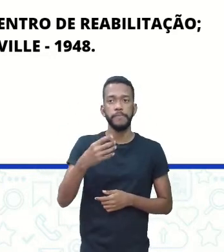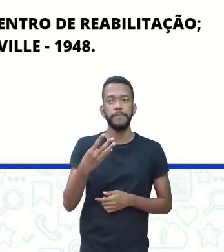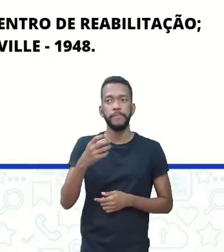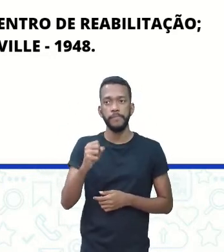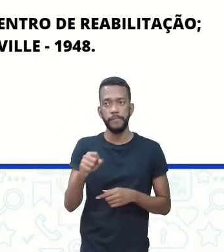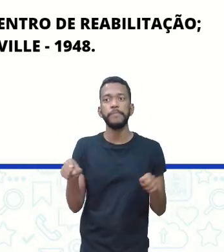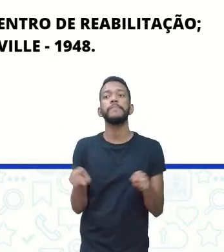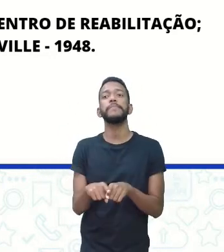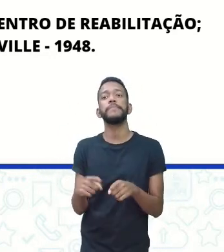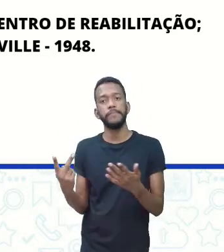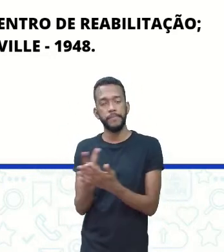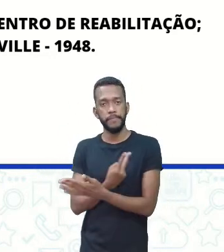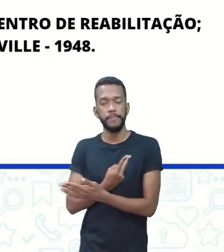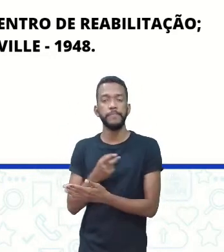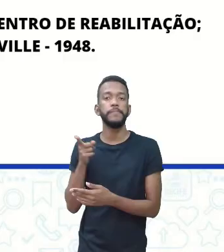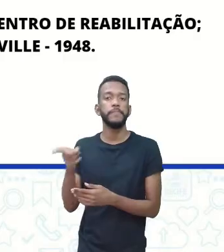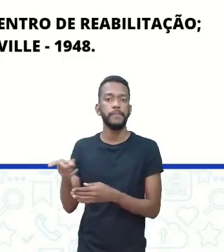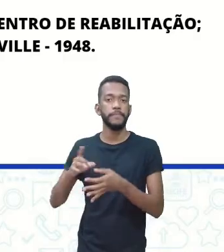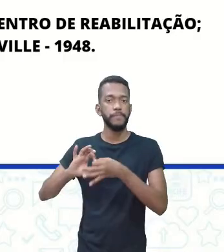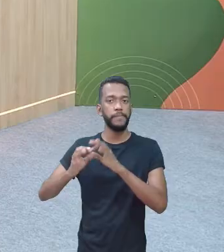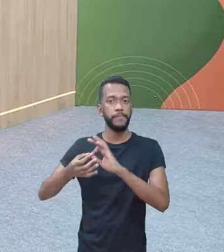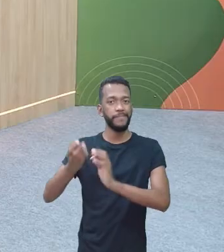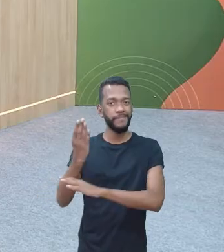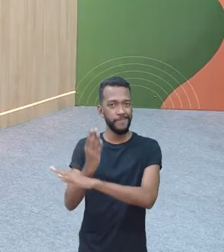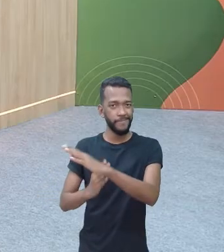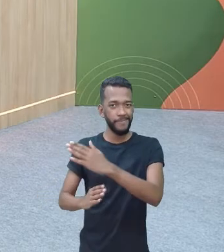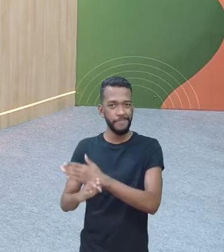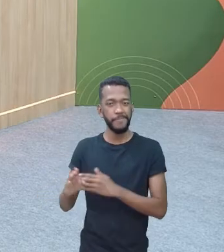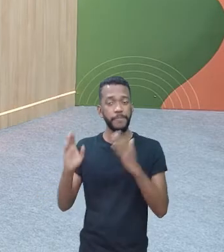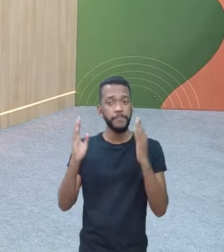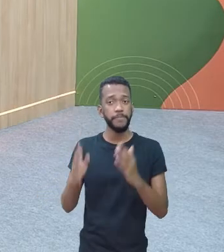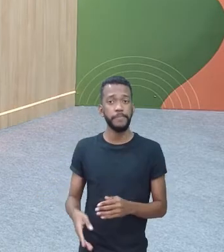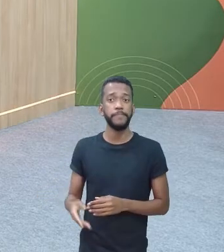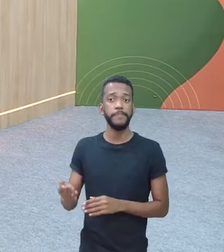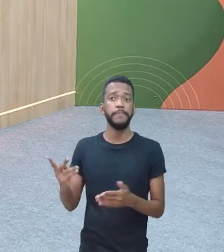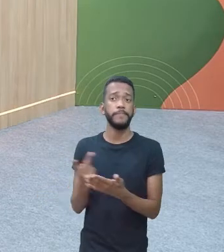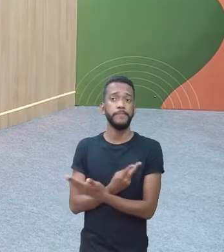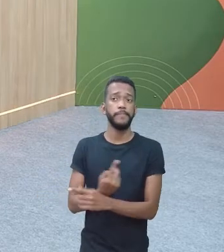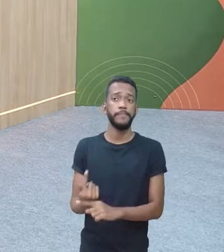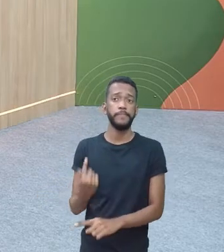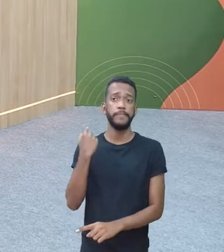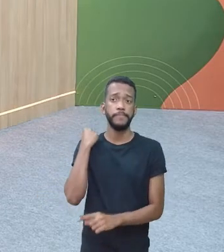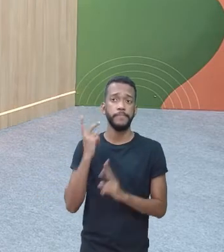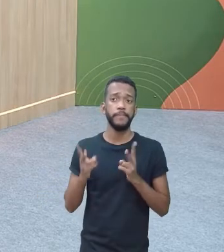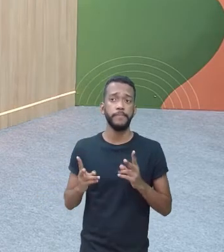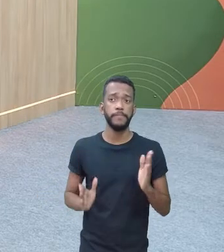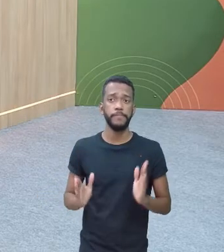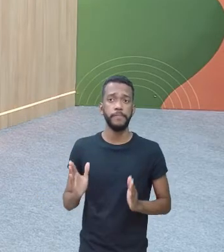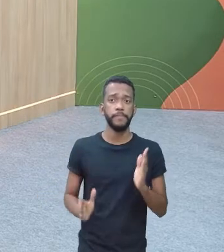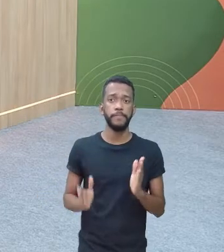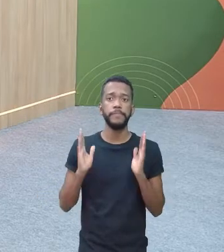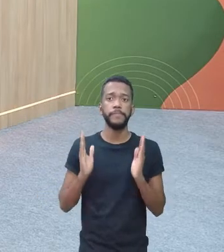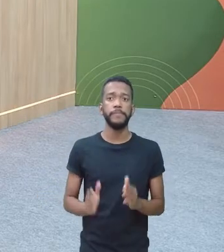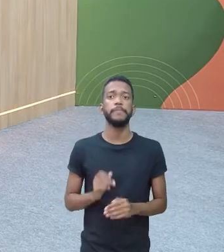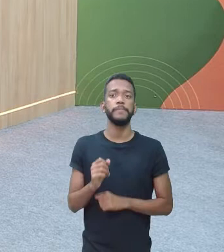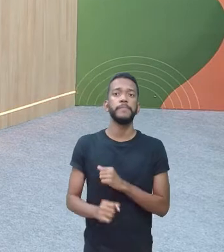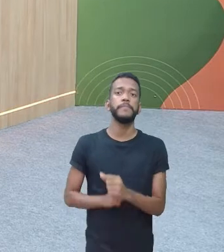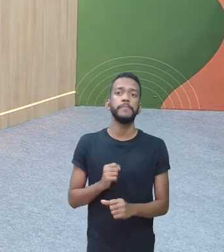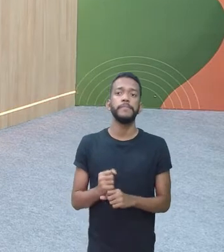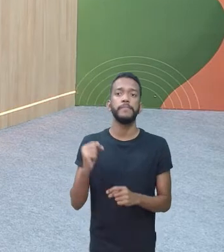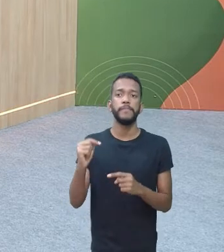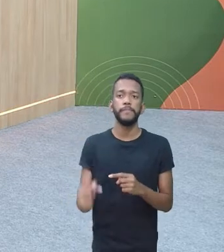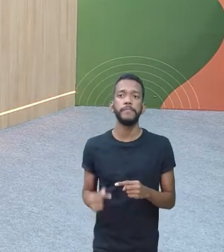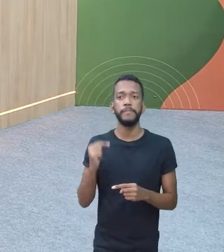1948. E aí aconteceram na mesma época, e aí, anos depois,